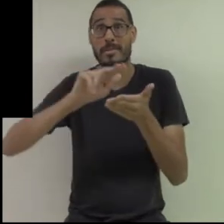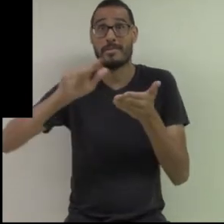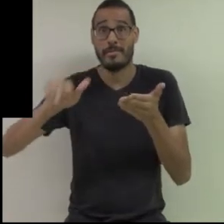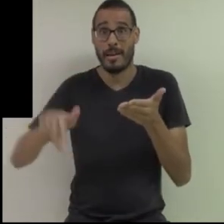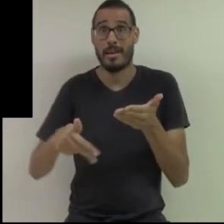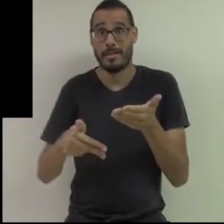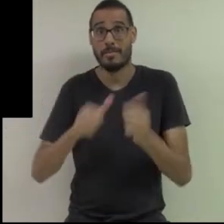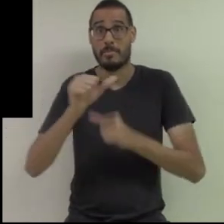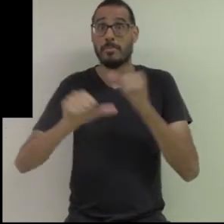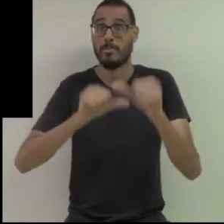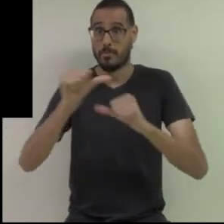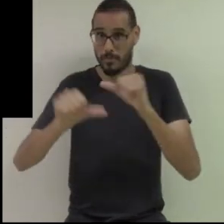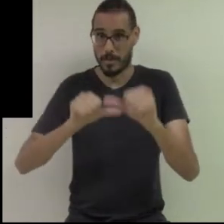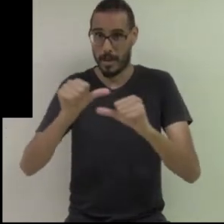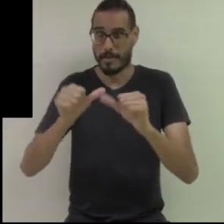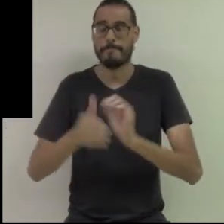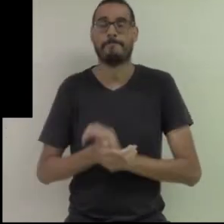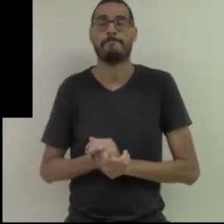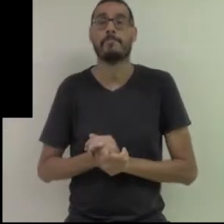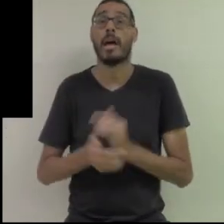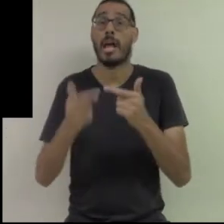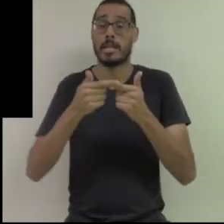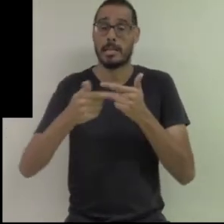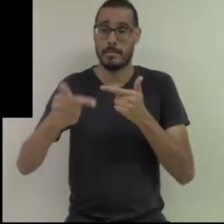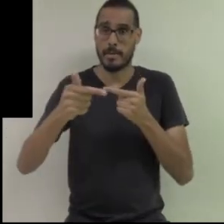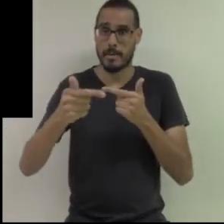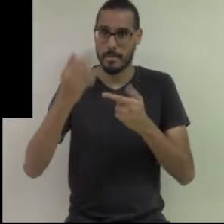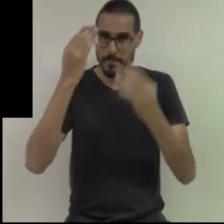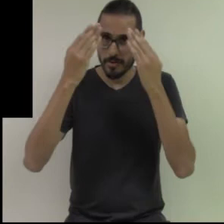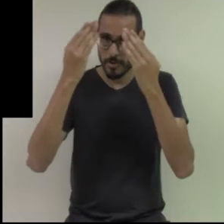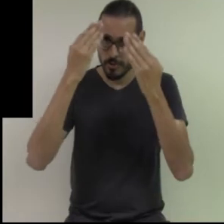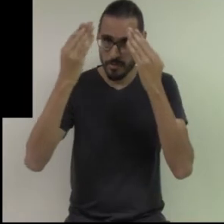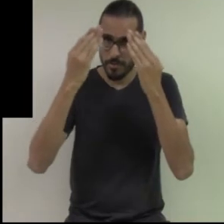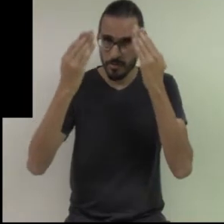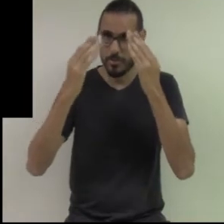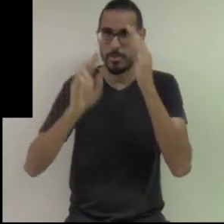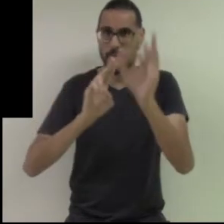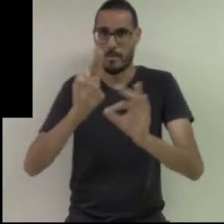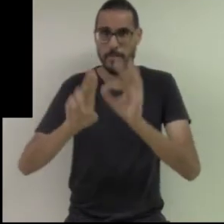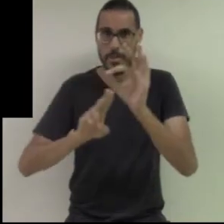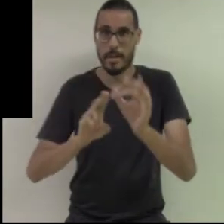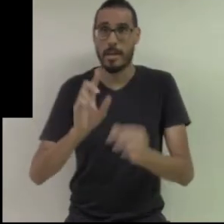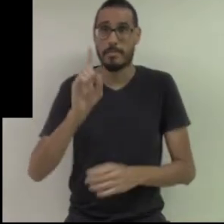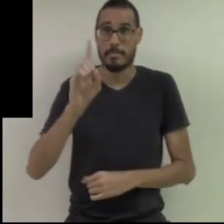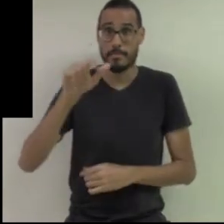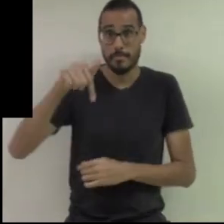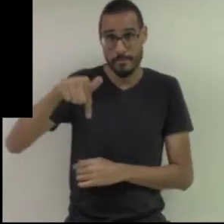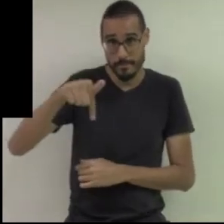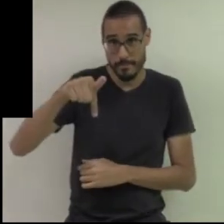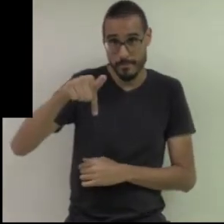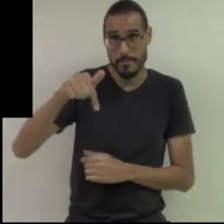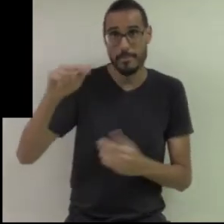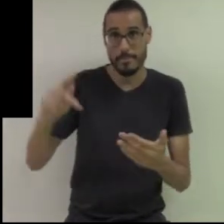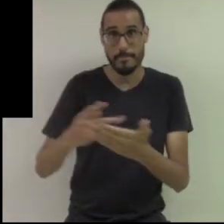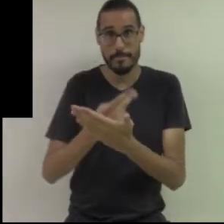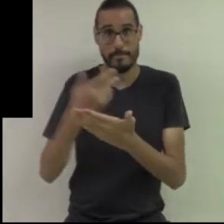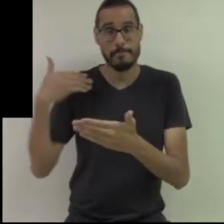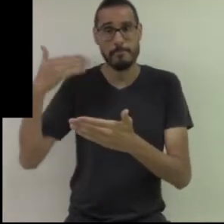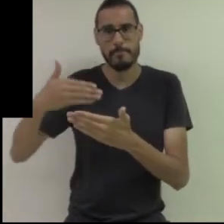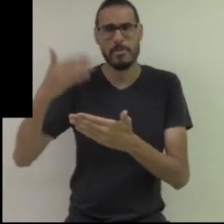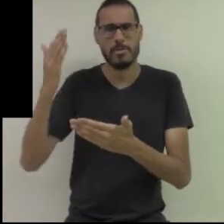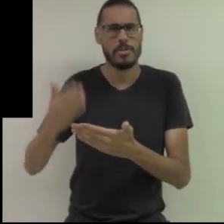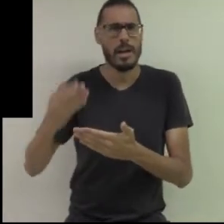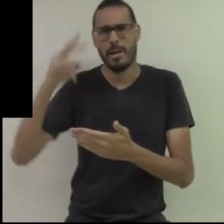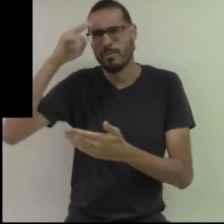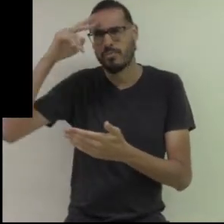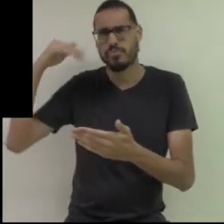mudar. A Semana da Psicologia UFSCar está hoje em sua 17ª edição, realizada dentro de um curso de psicologia com